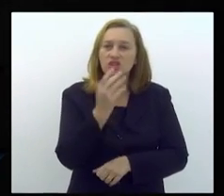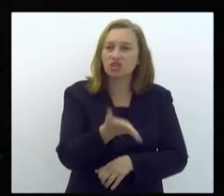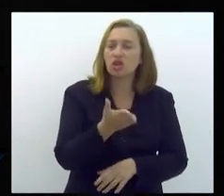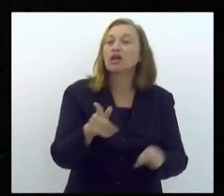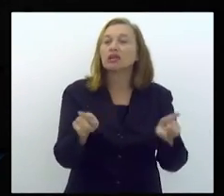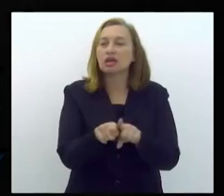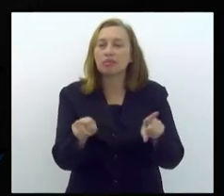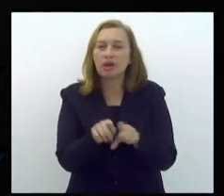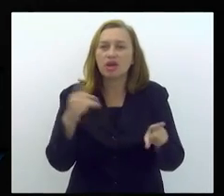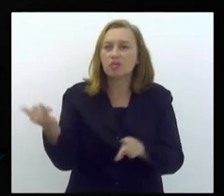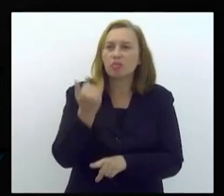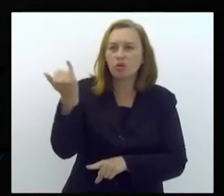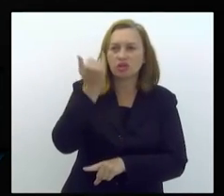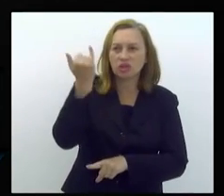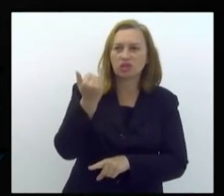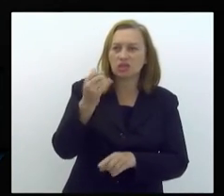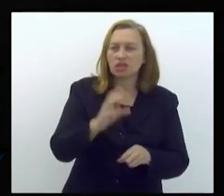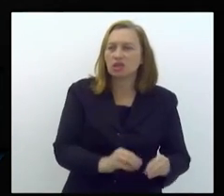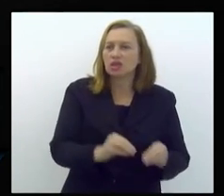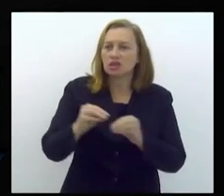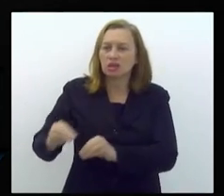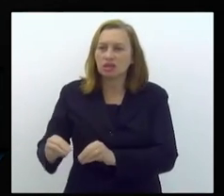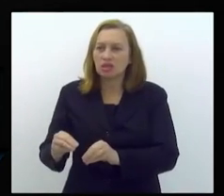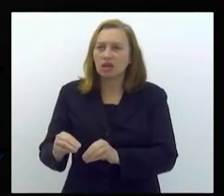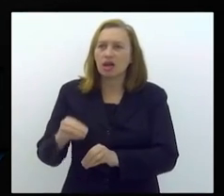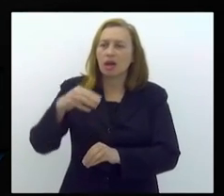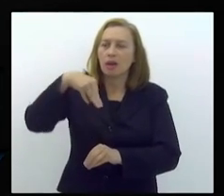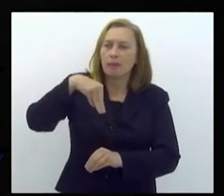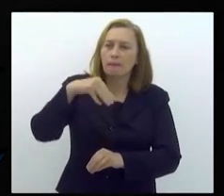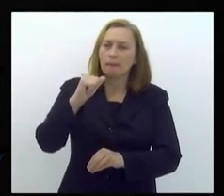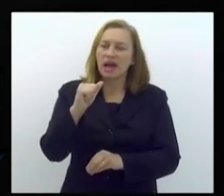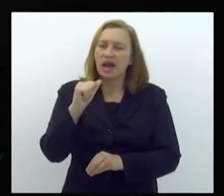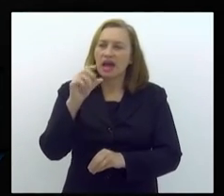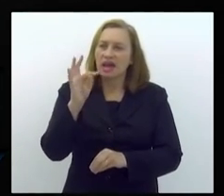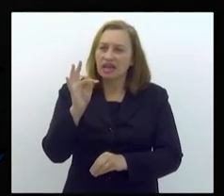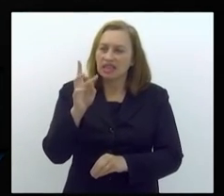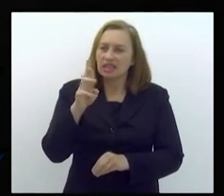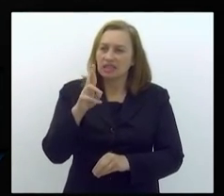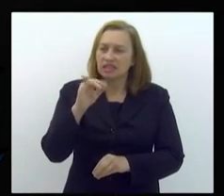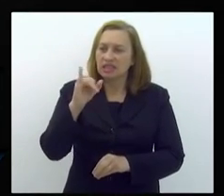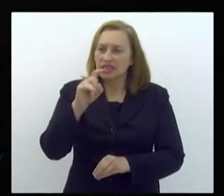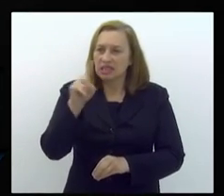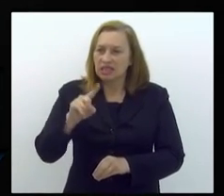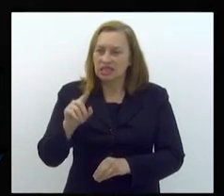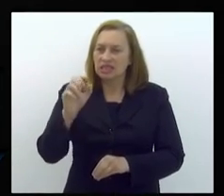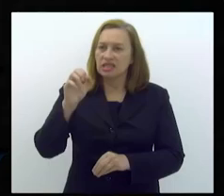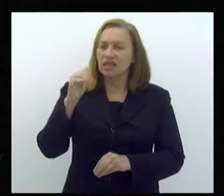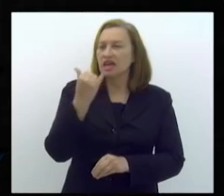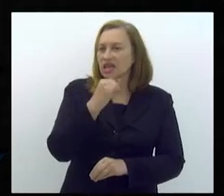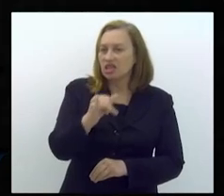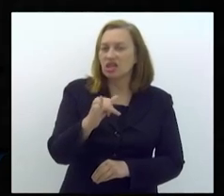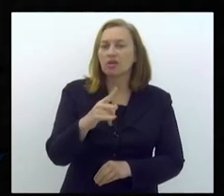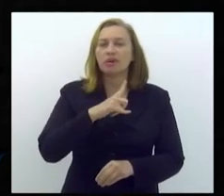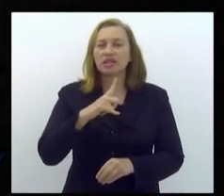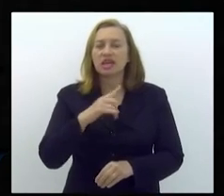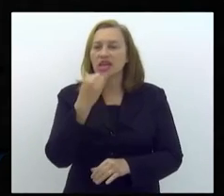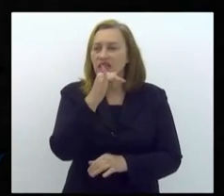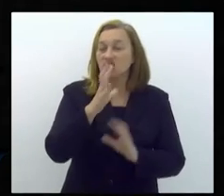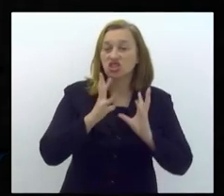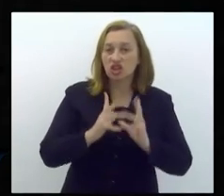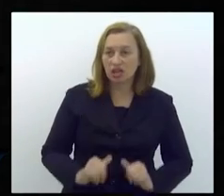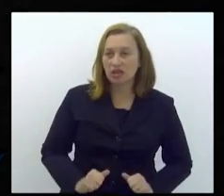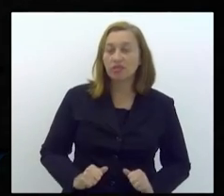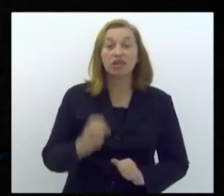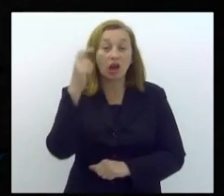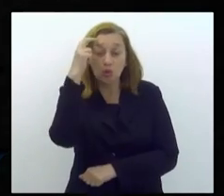também a transição da matriz energética para a gente ter energia limpa e sustentável na